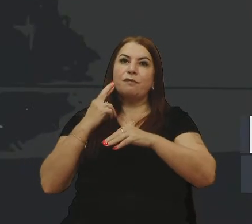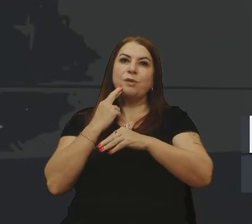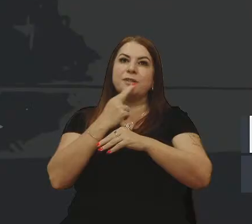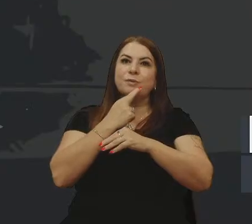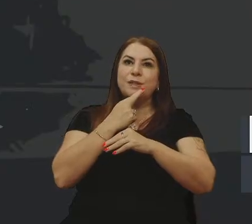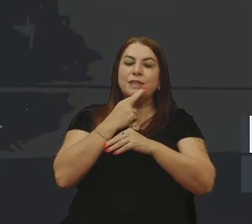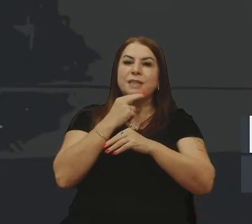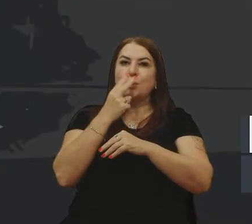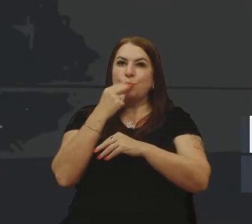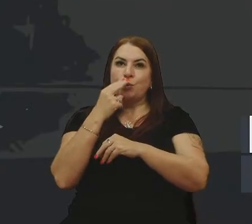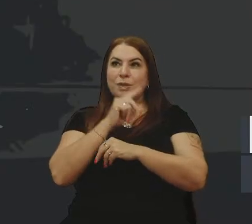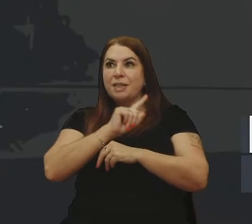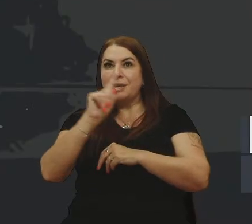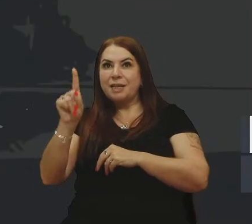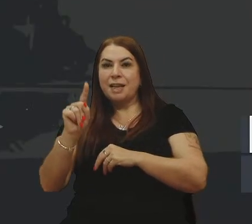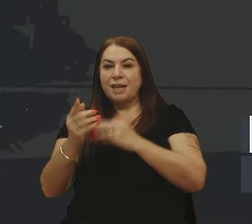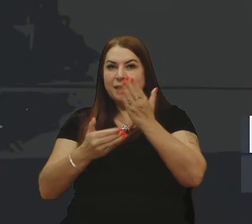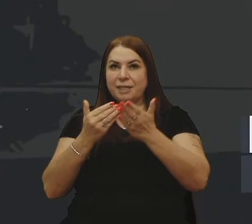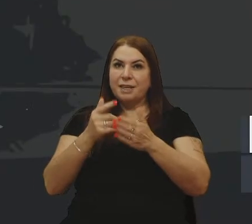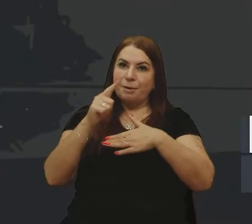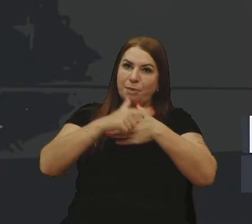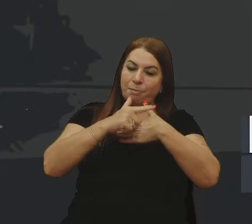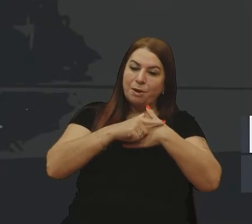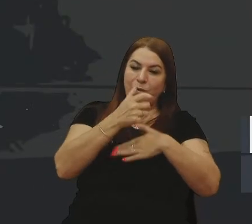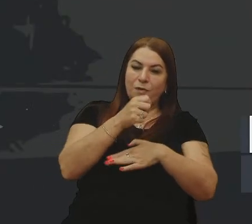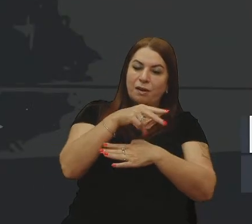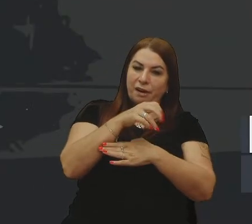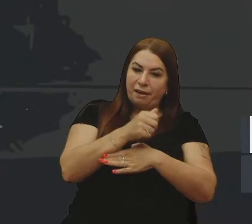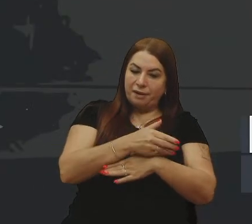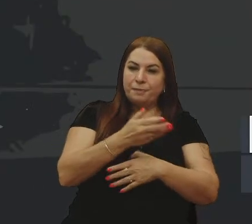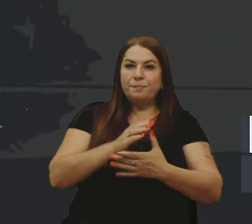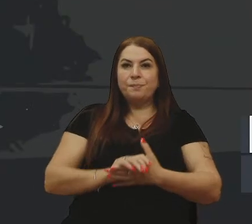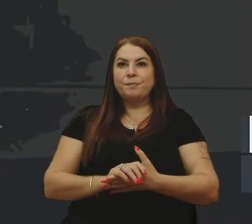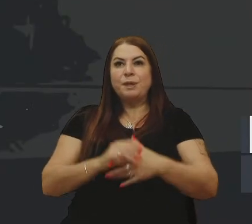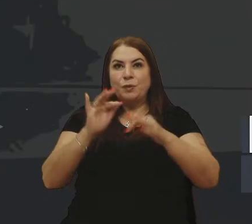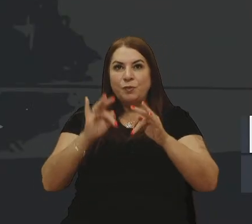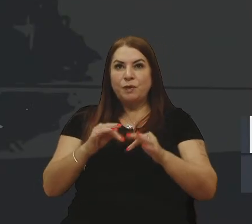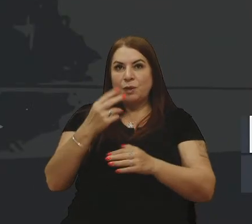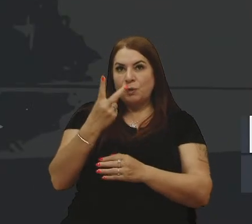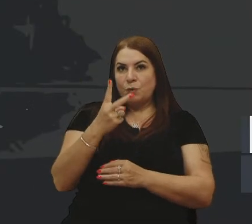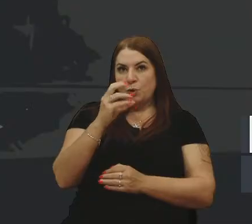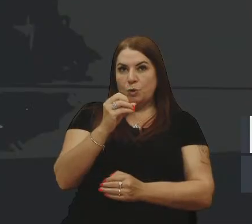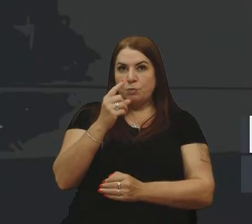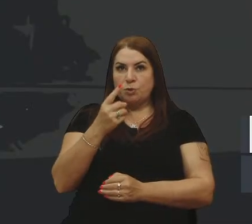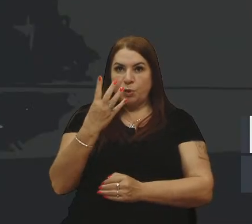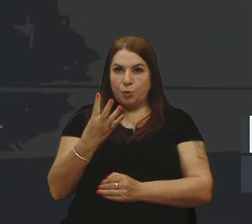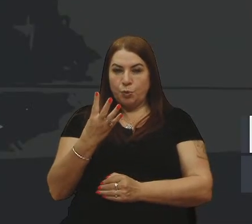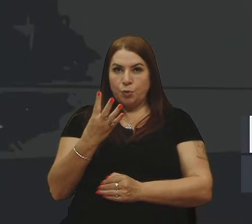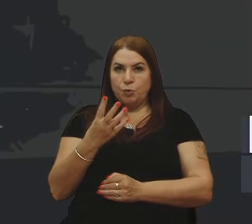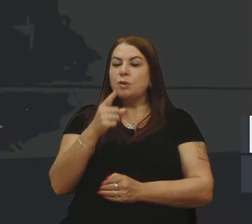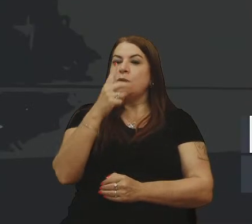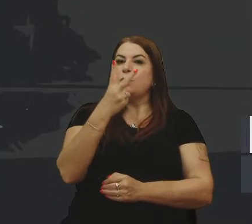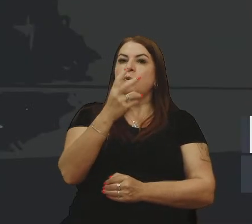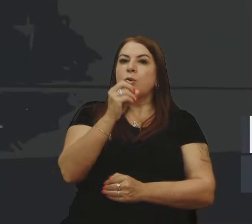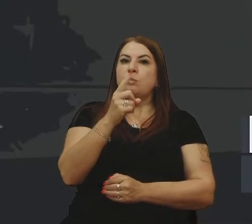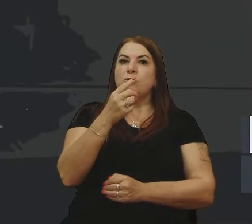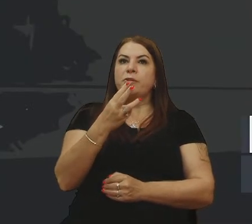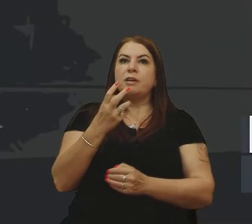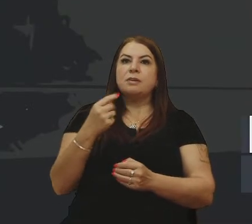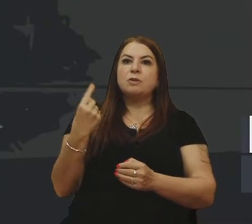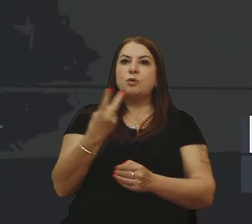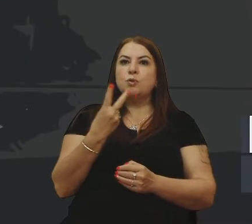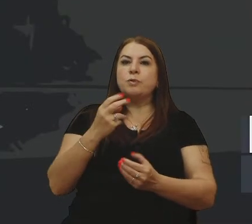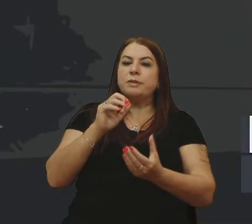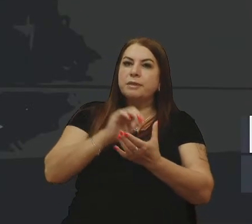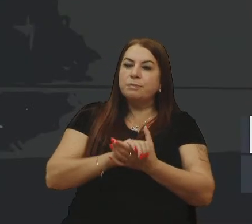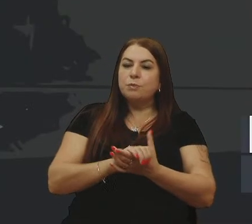as nutricionistas iam lá atender. Esse era o papel da Ana Carolina. No final de 2014, no final de 2013, a gente casou. E